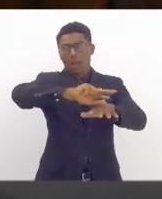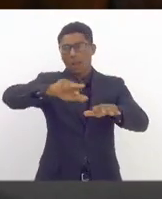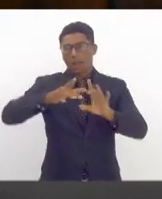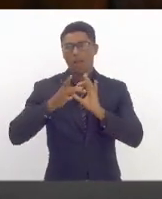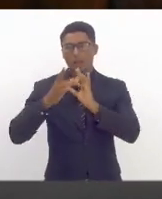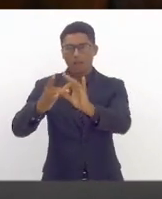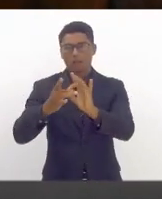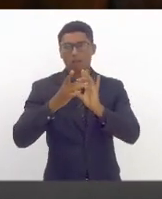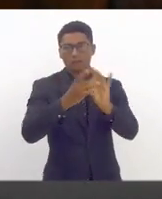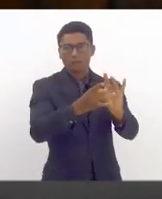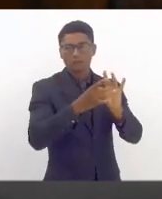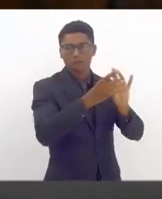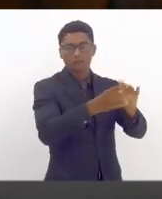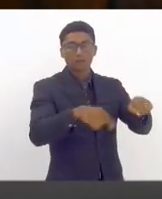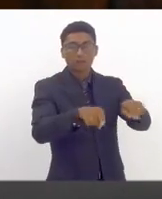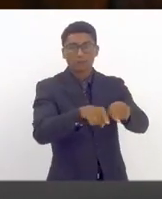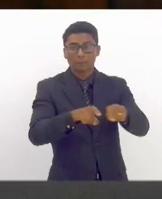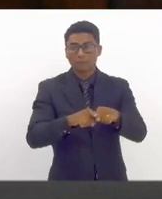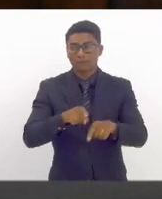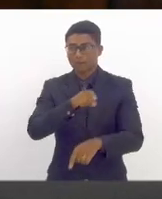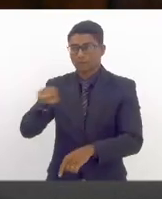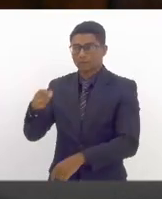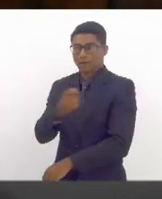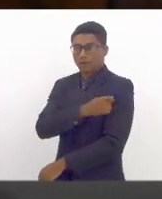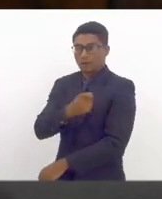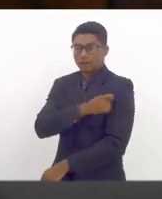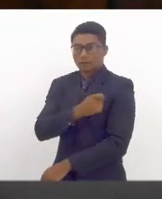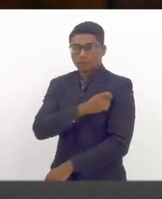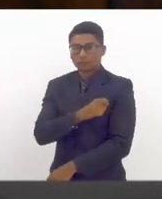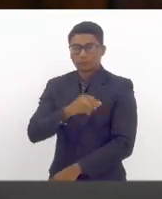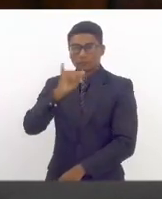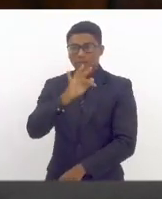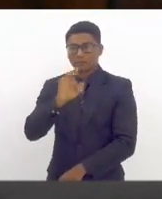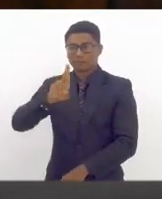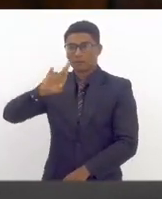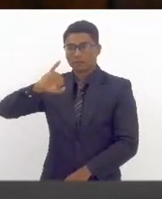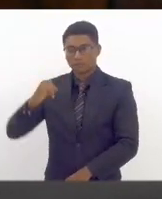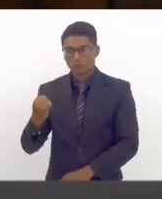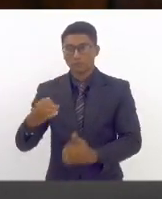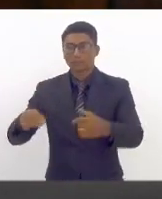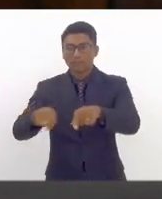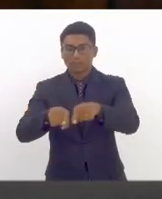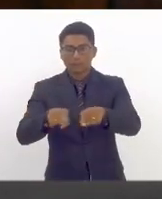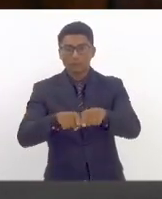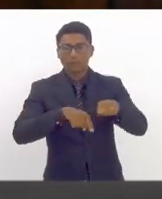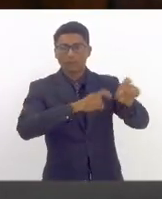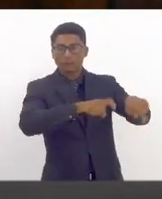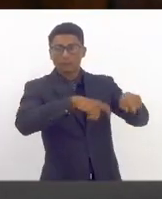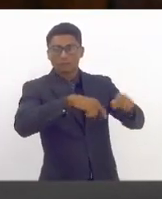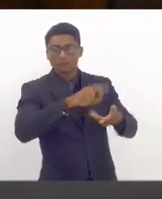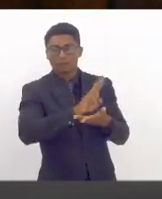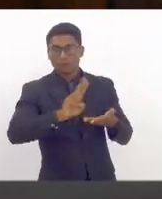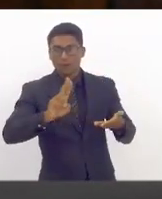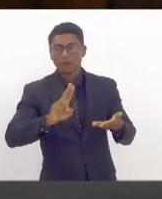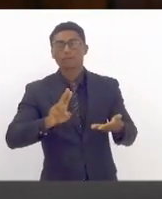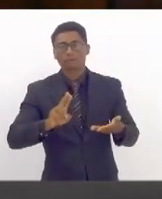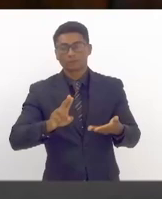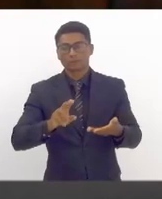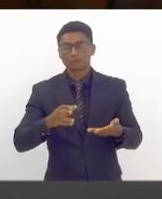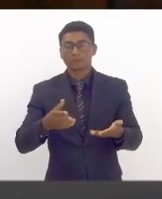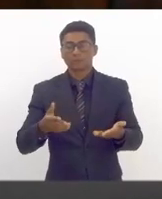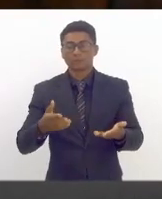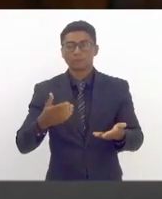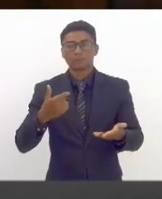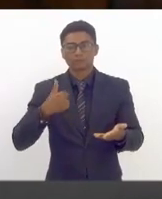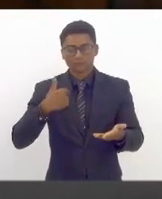trazendo os nossos estudantes do IFRJ e da Rural para participar desse curso como como formadores Mas eu não quero me alongar